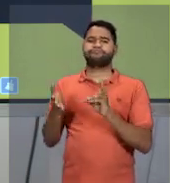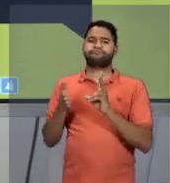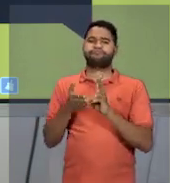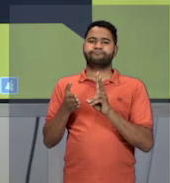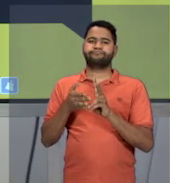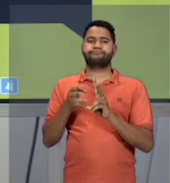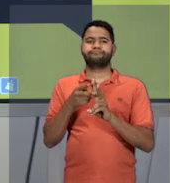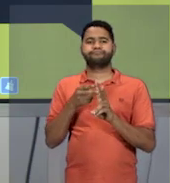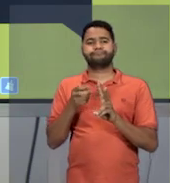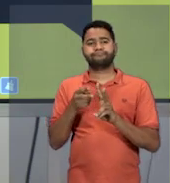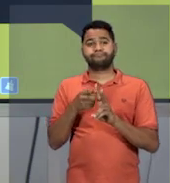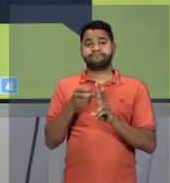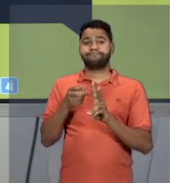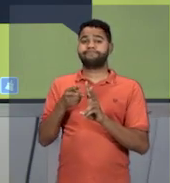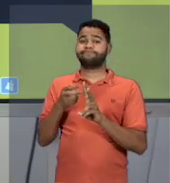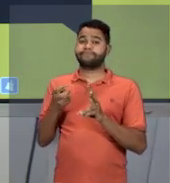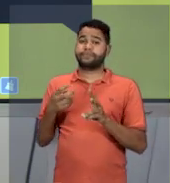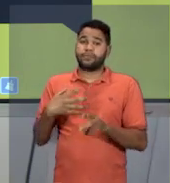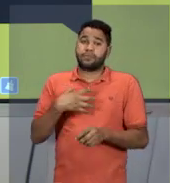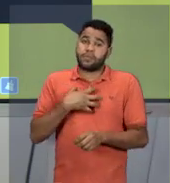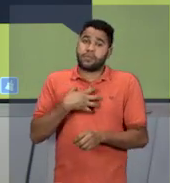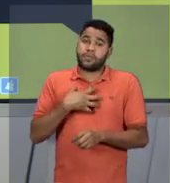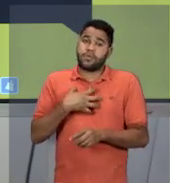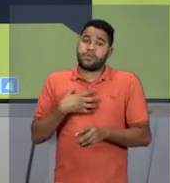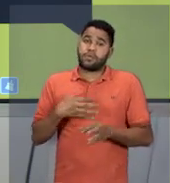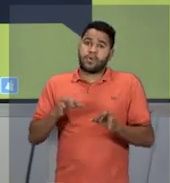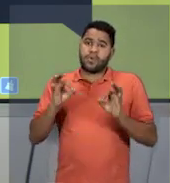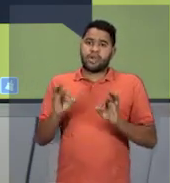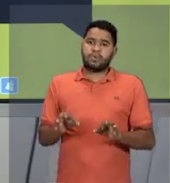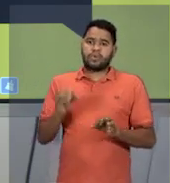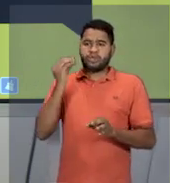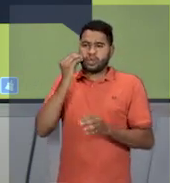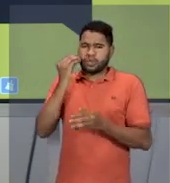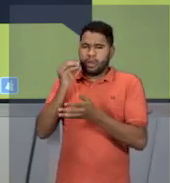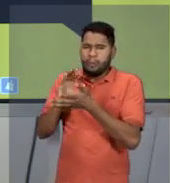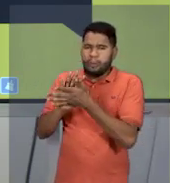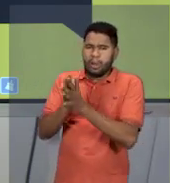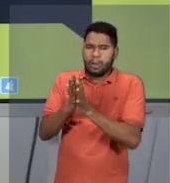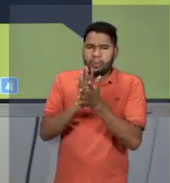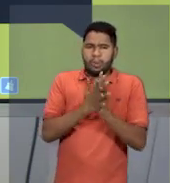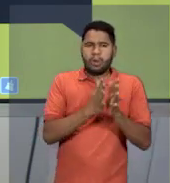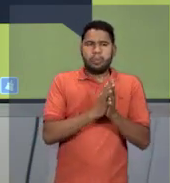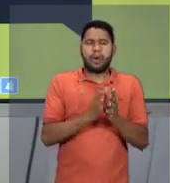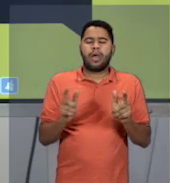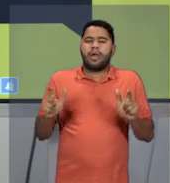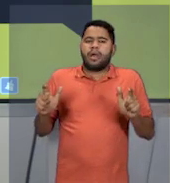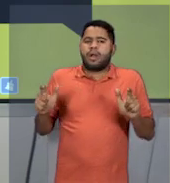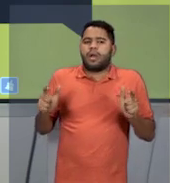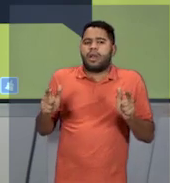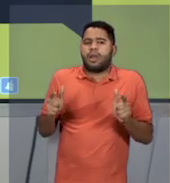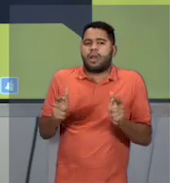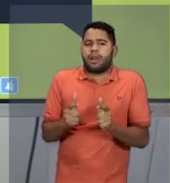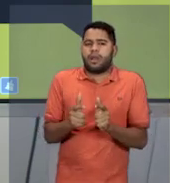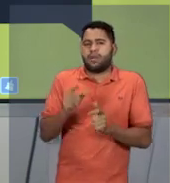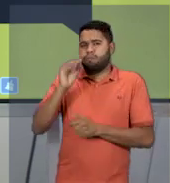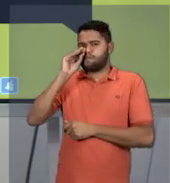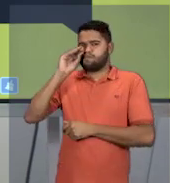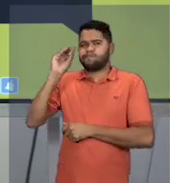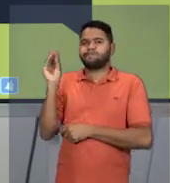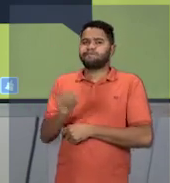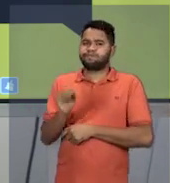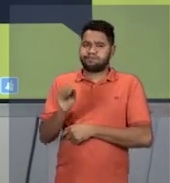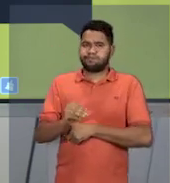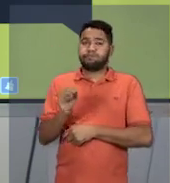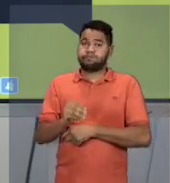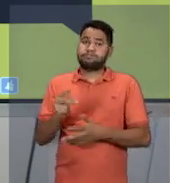aos indígenas. Então, era uma forma de realmente dizimar o máximo possível, era uma forma de desprezo que os